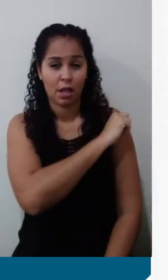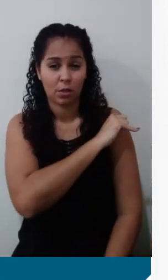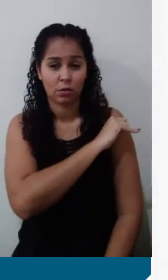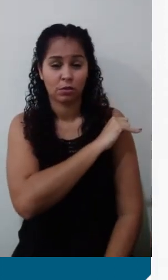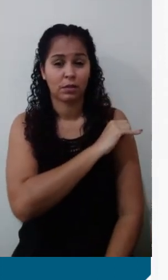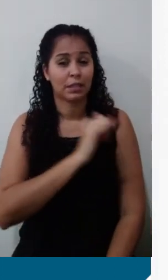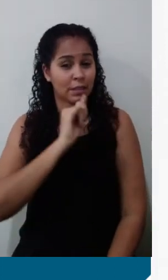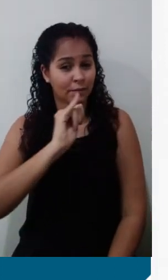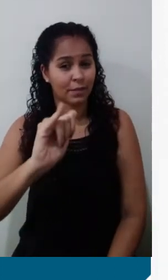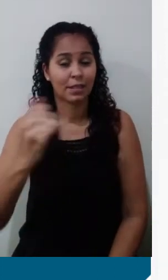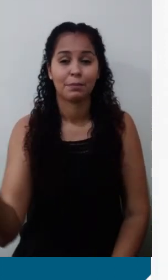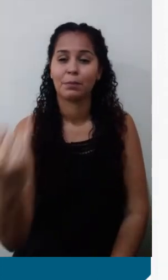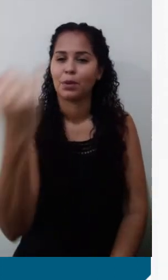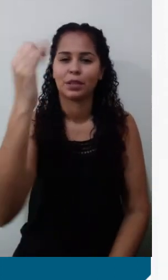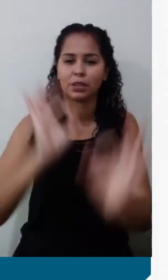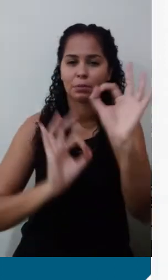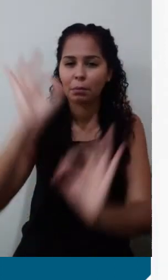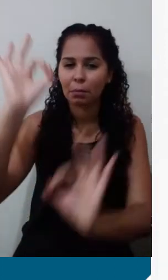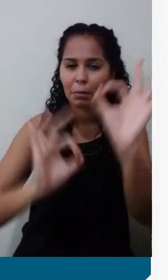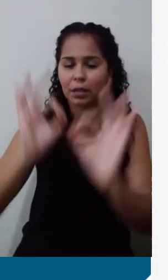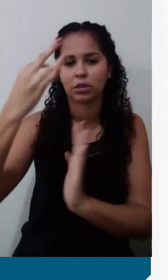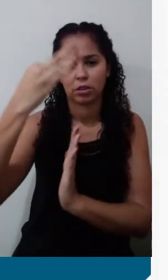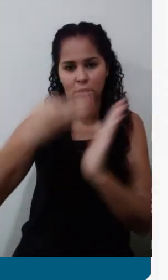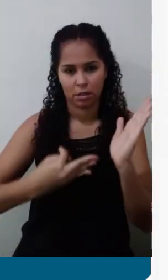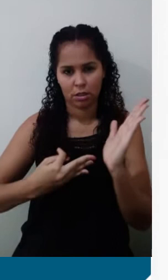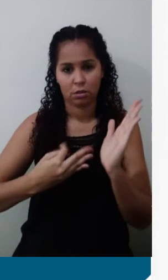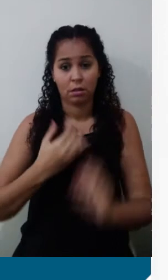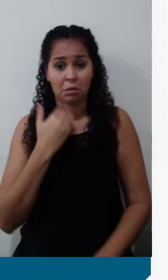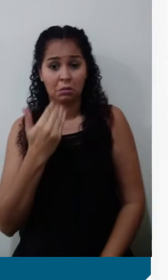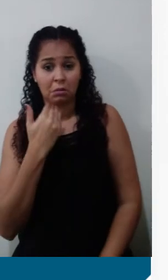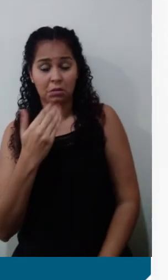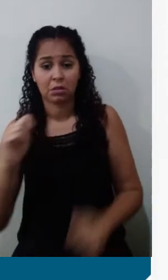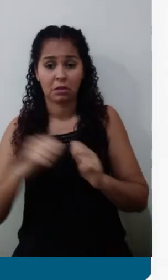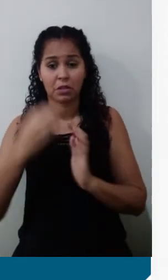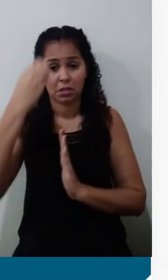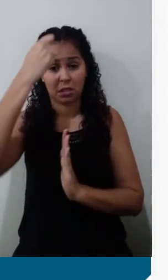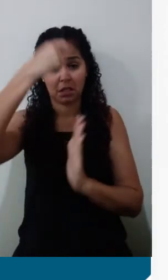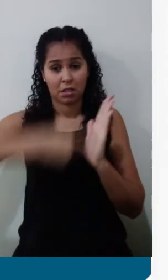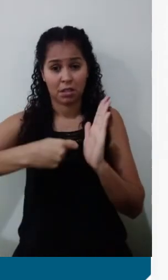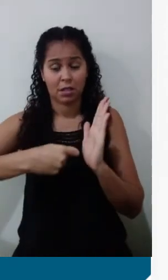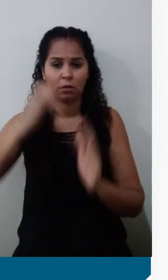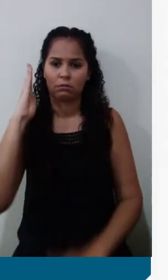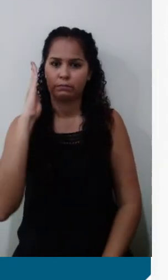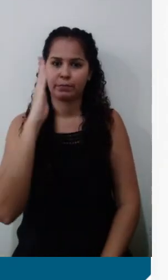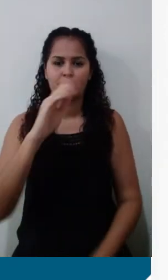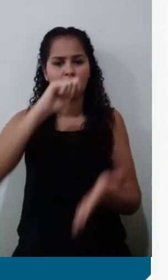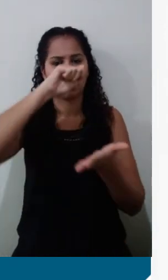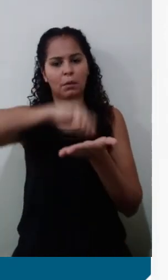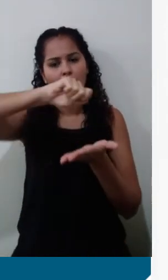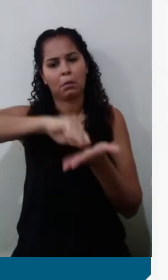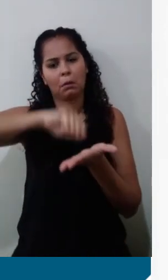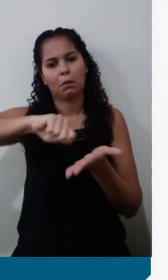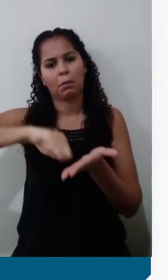Alunos, planejem os textos de vocês. Não adianta vocês fazerem uma redação através de um processo